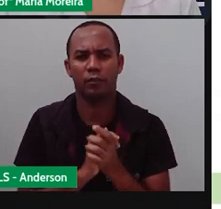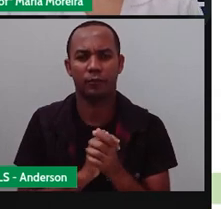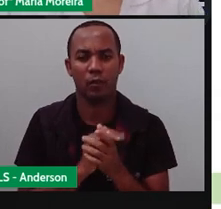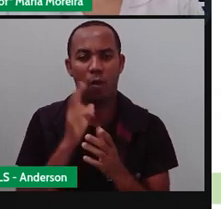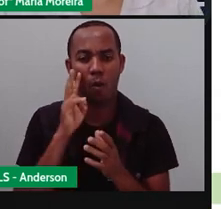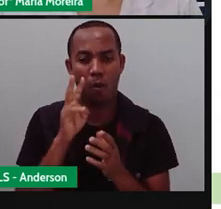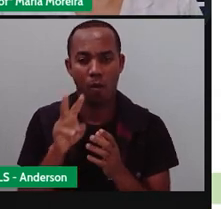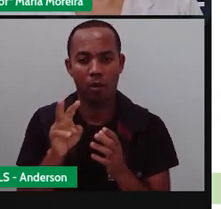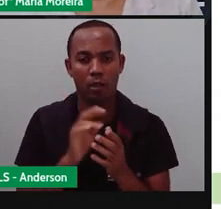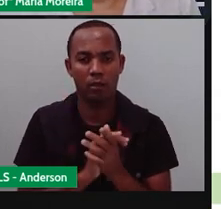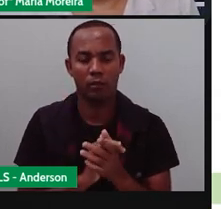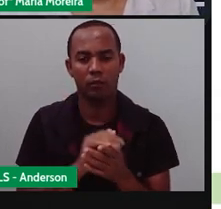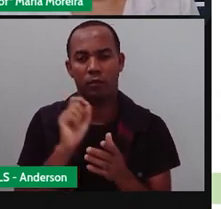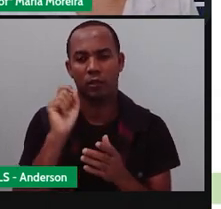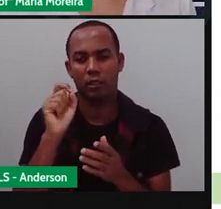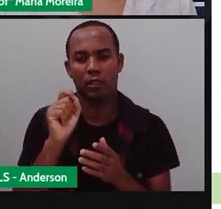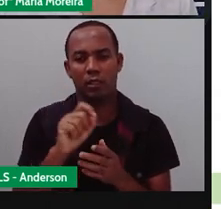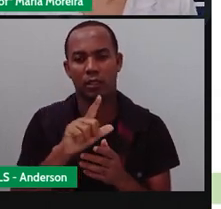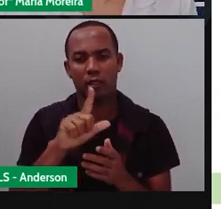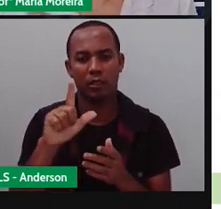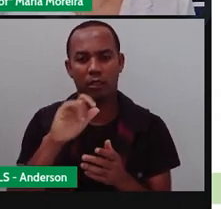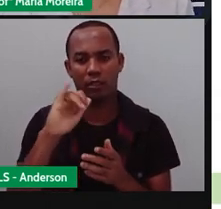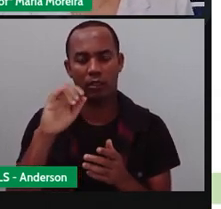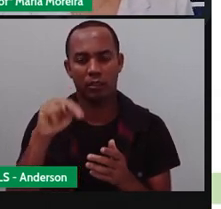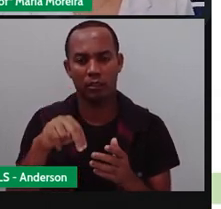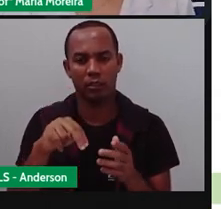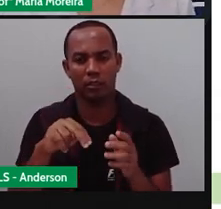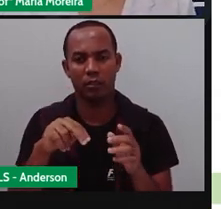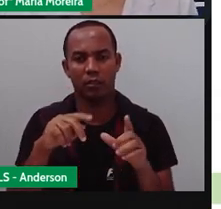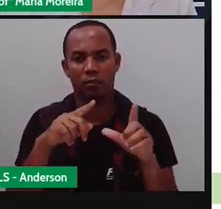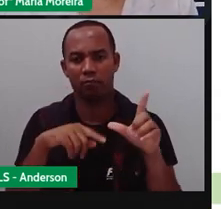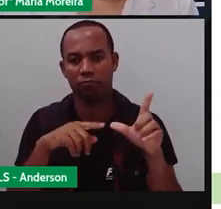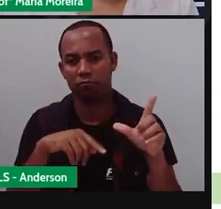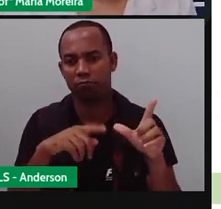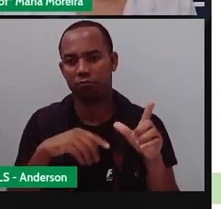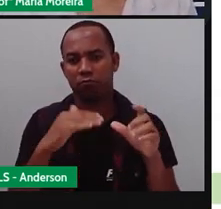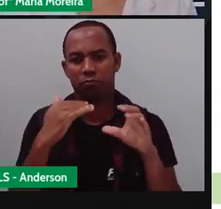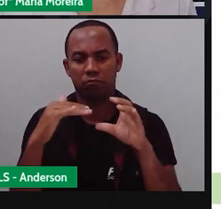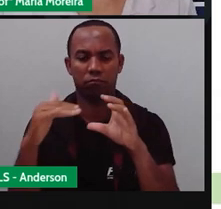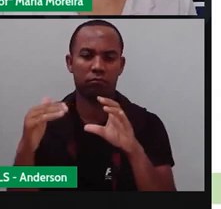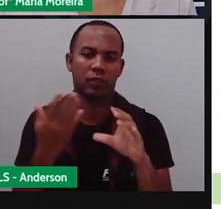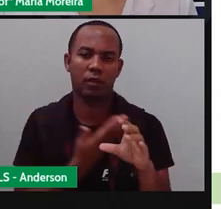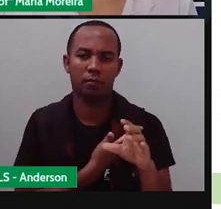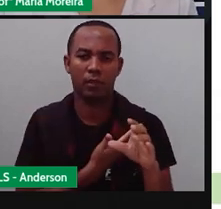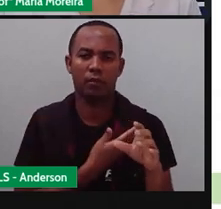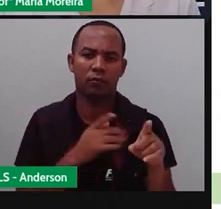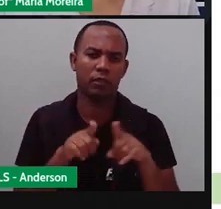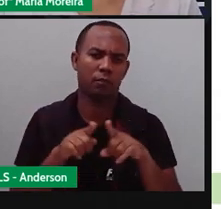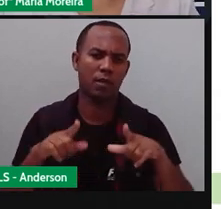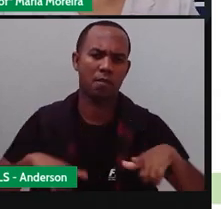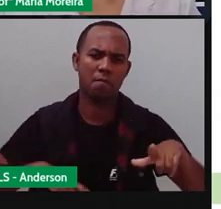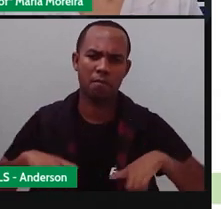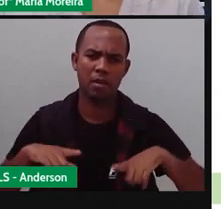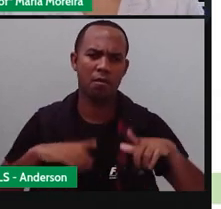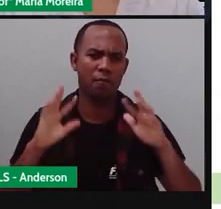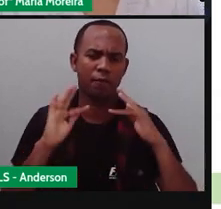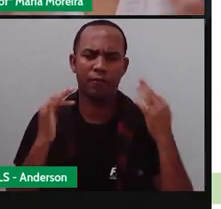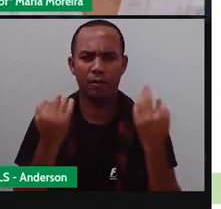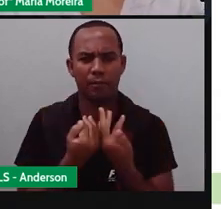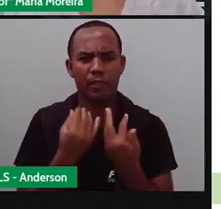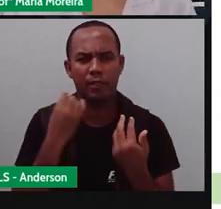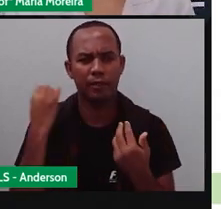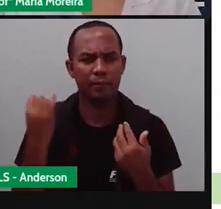olha manda lá o link e Zinho para o coleguinha manda para o priminho mesmo que ele não esteja na rede Municipal é importante